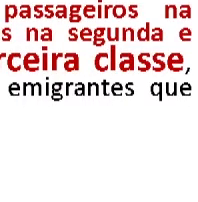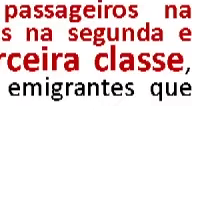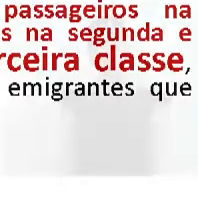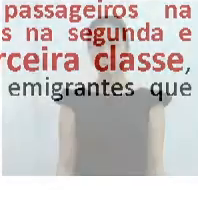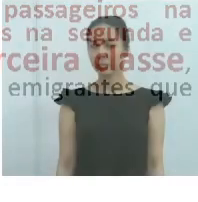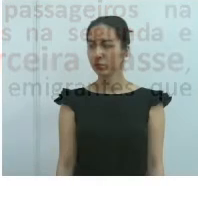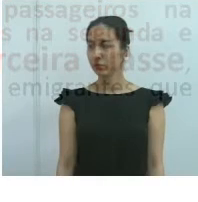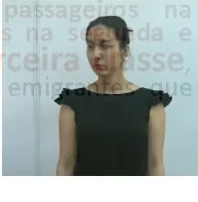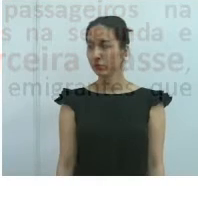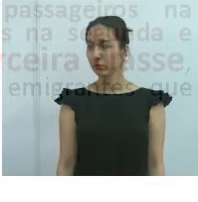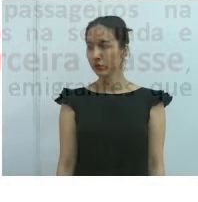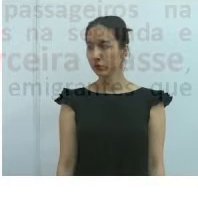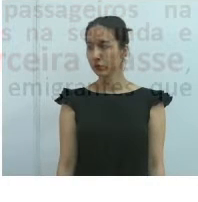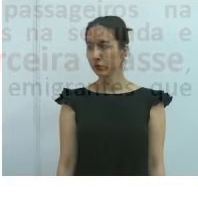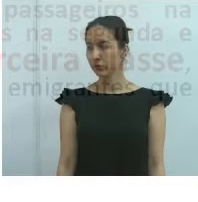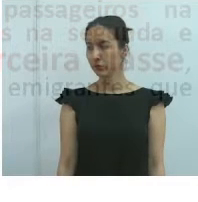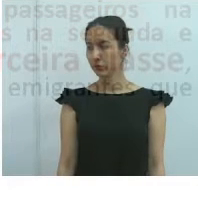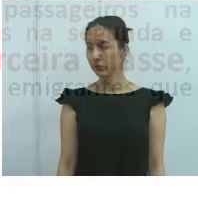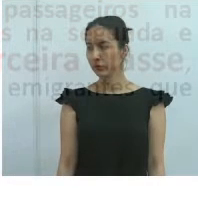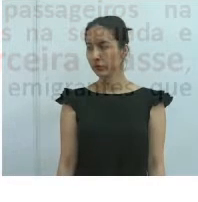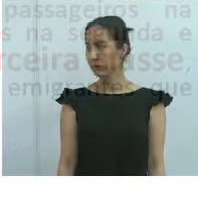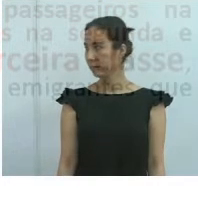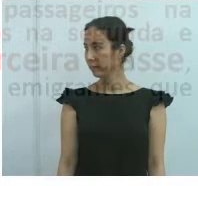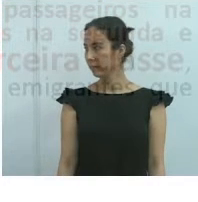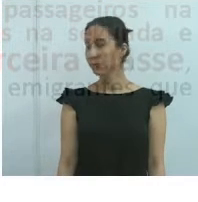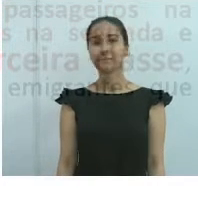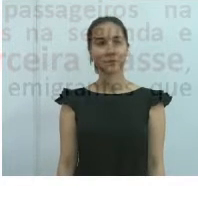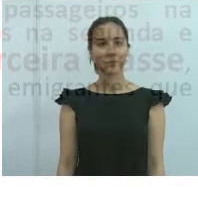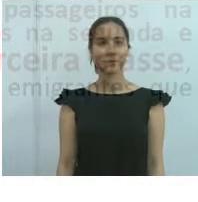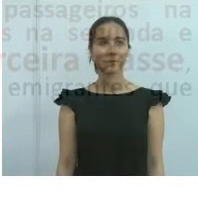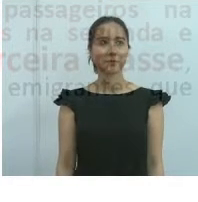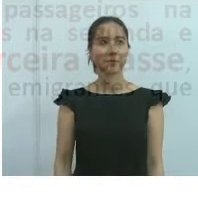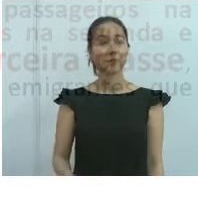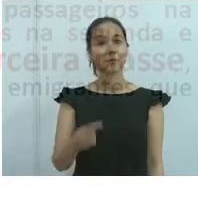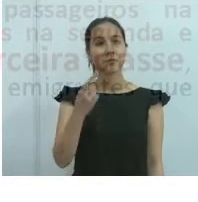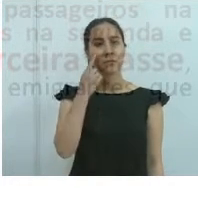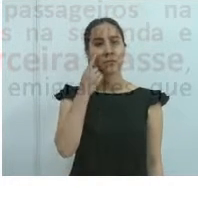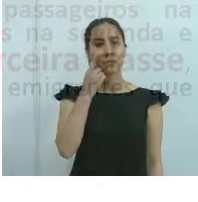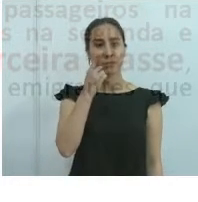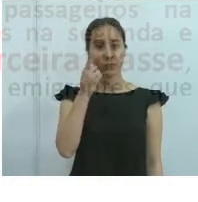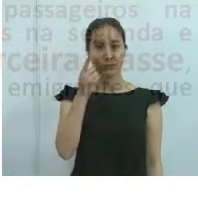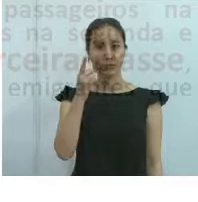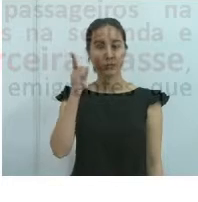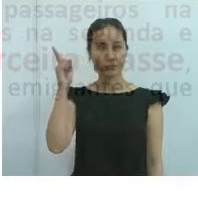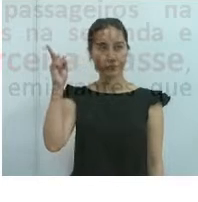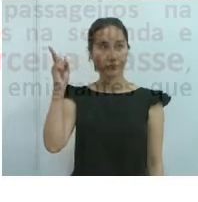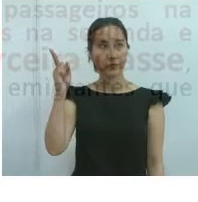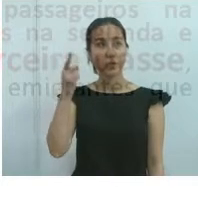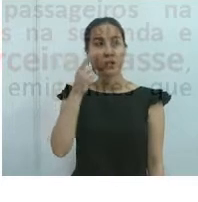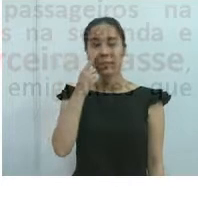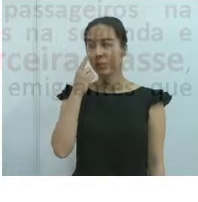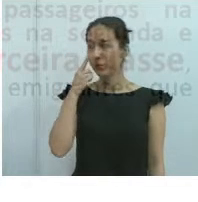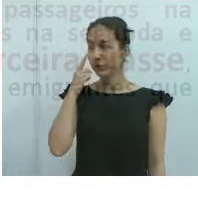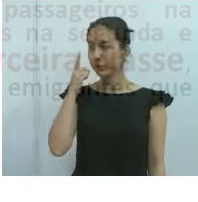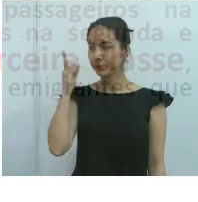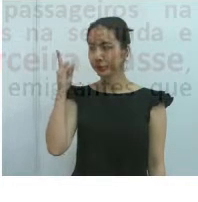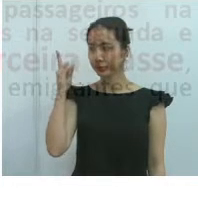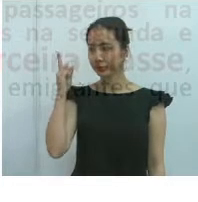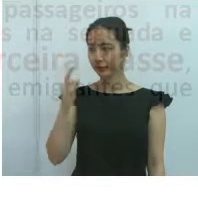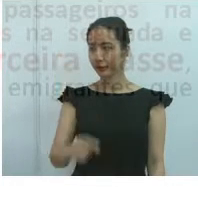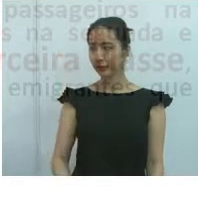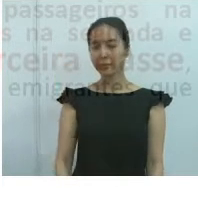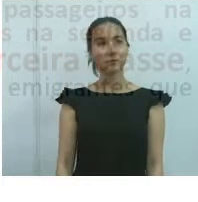toneladas 119 metros comprimento 13 metros de largura transportava olha olha estupidez